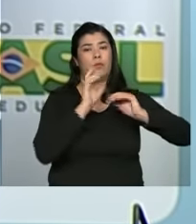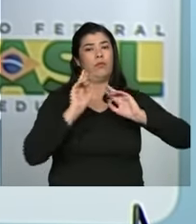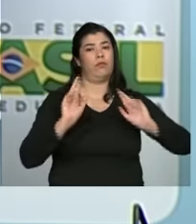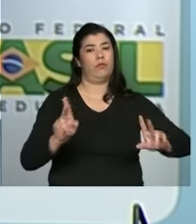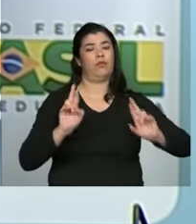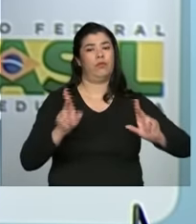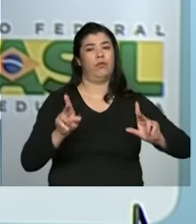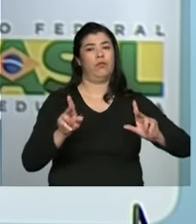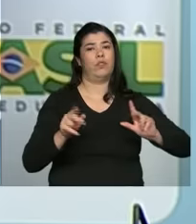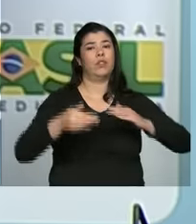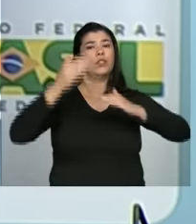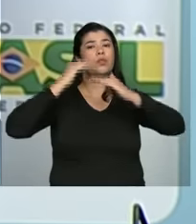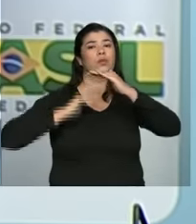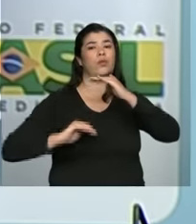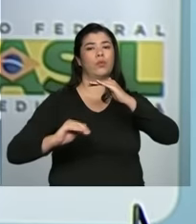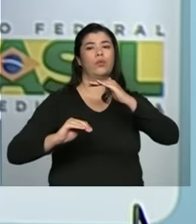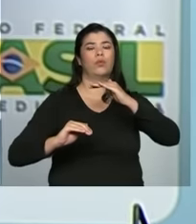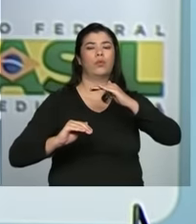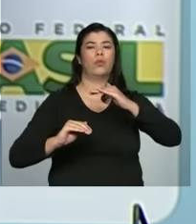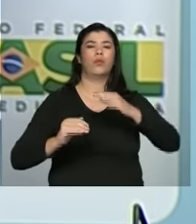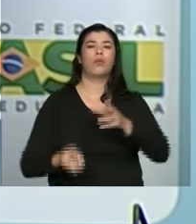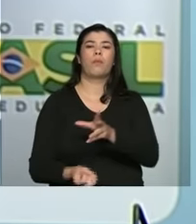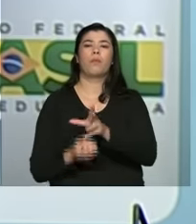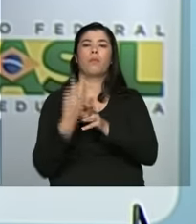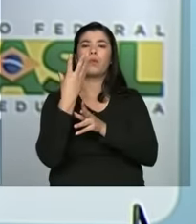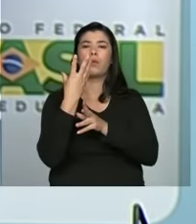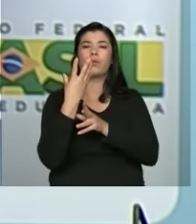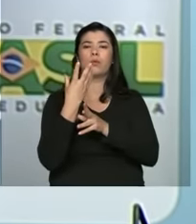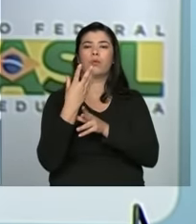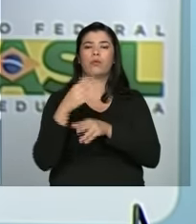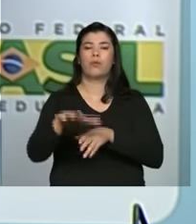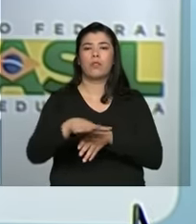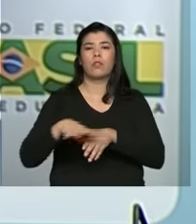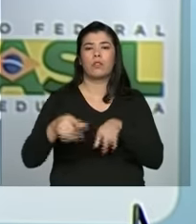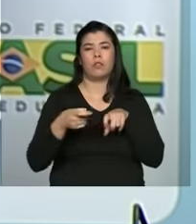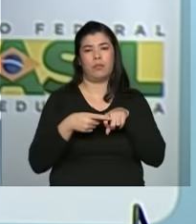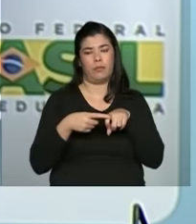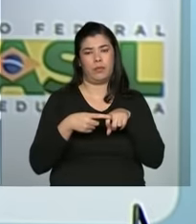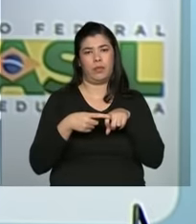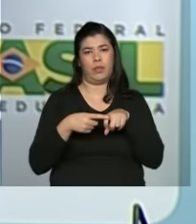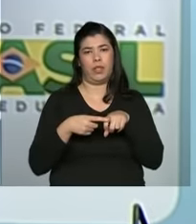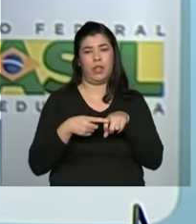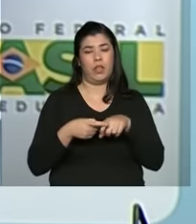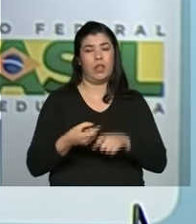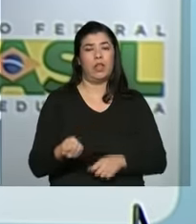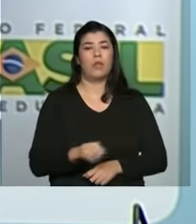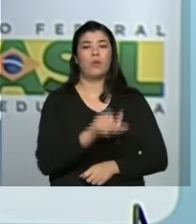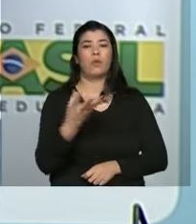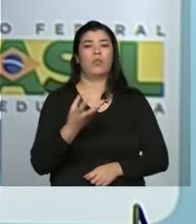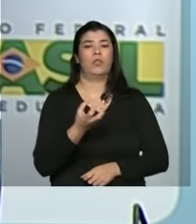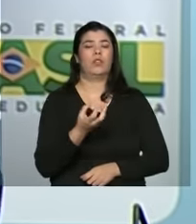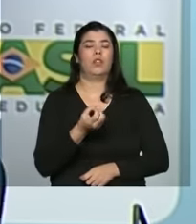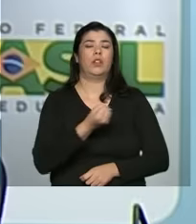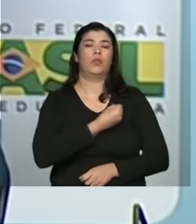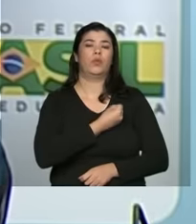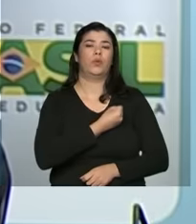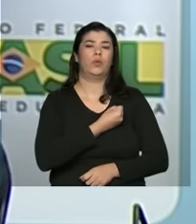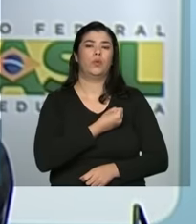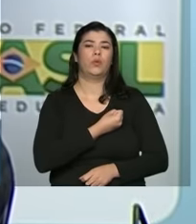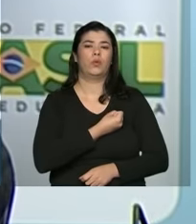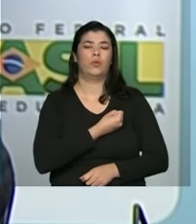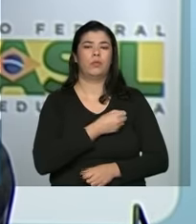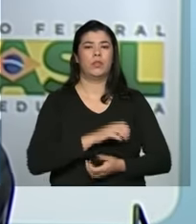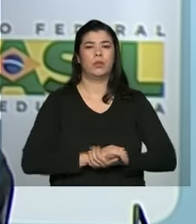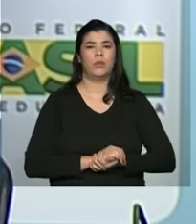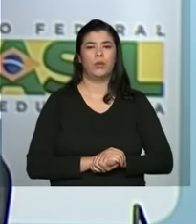da média dos chamados produtos médicos e o número de empresas atuantes nesse setor ele aumentou tem um outro